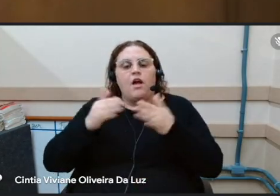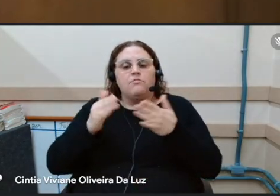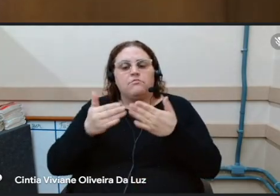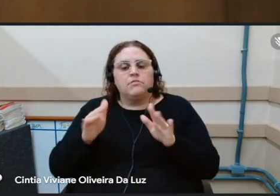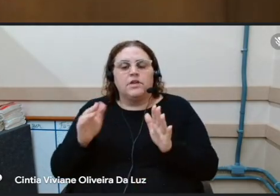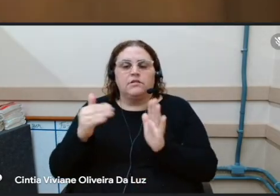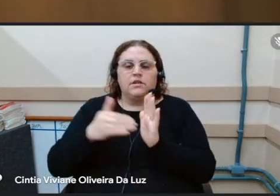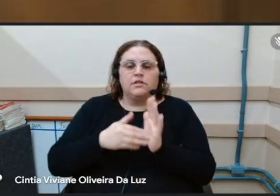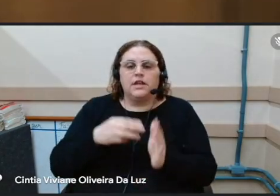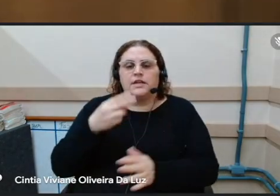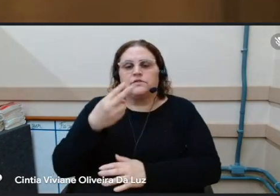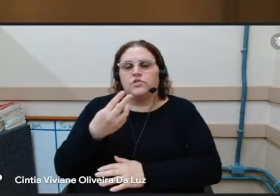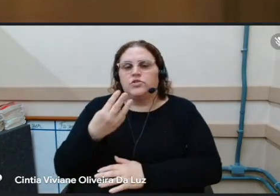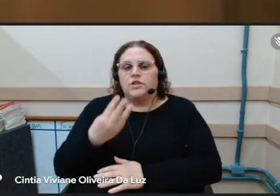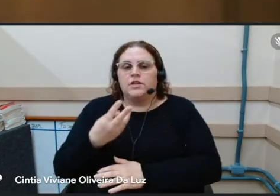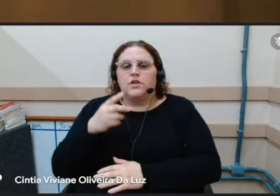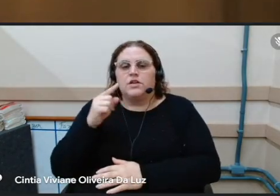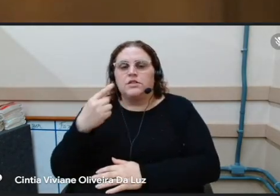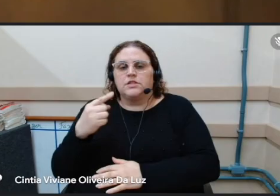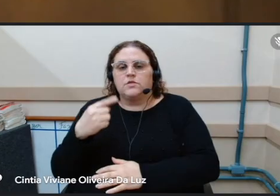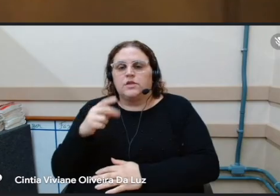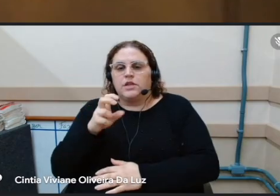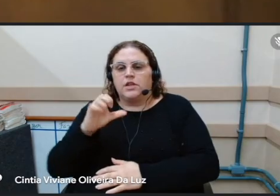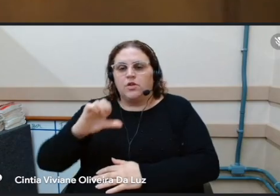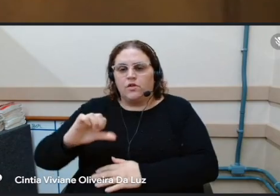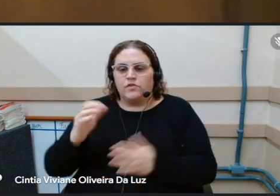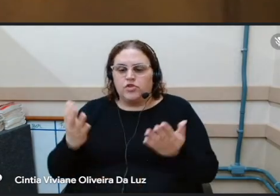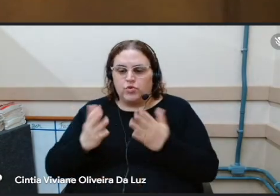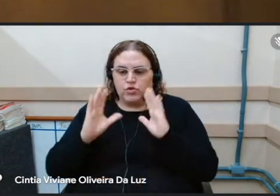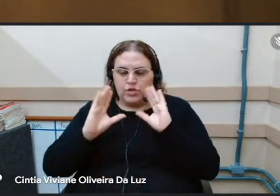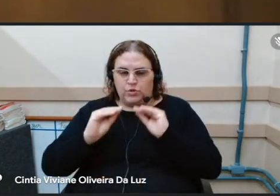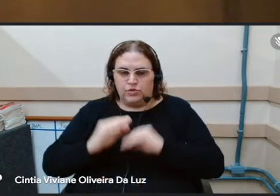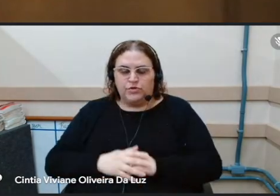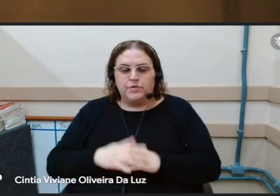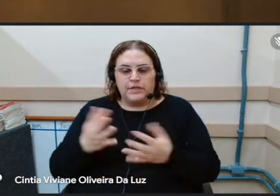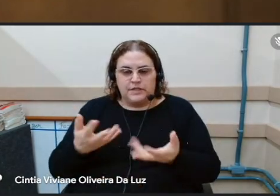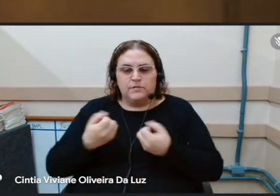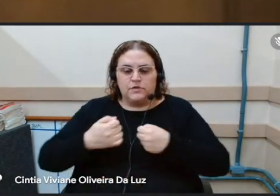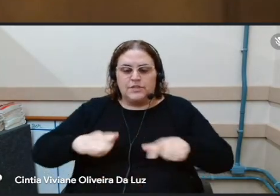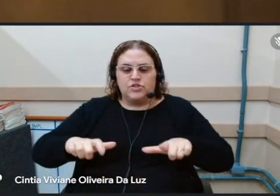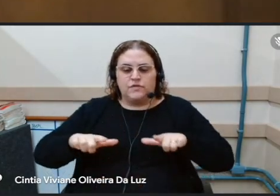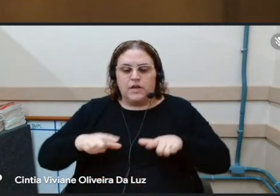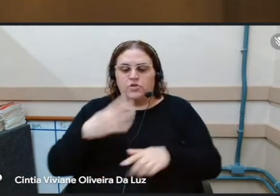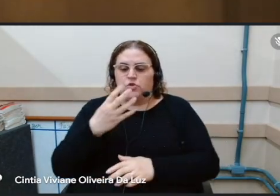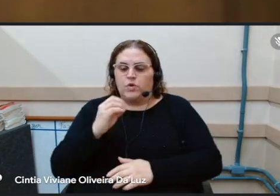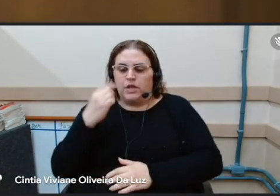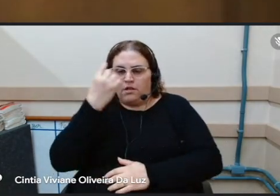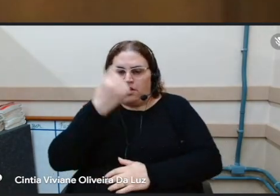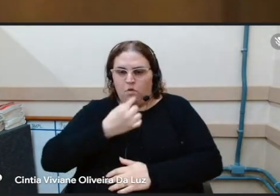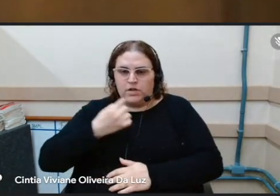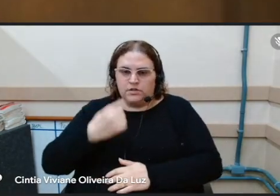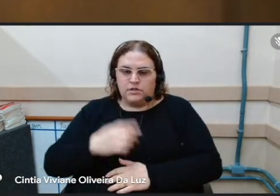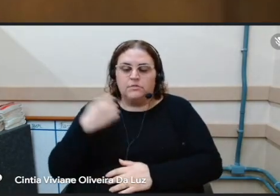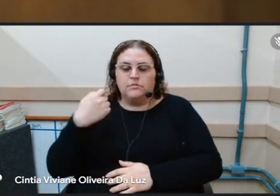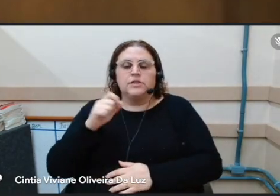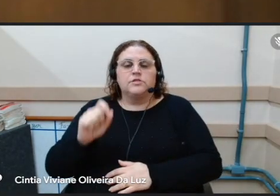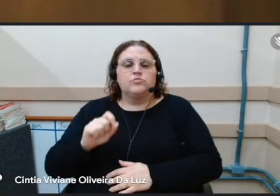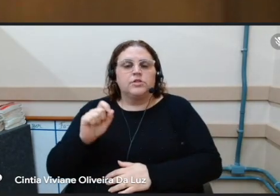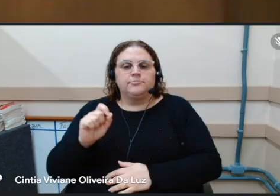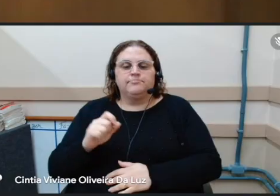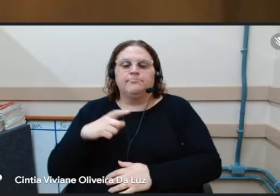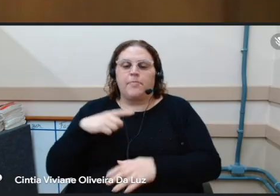às 23:59 da noite de hoje para receber o certificado de 40 horas né É preciso que o